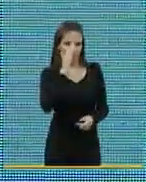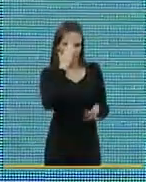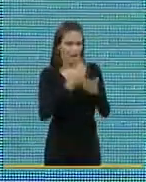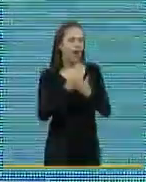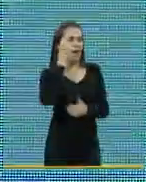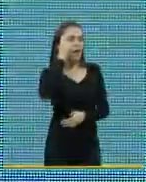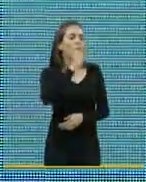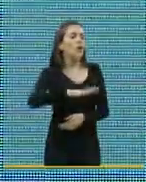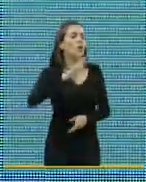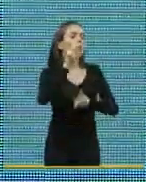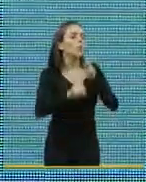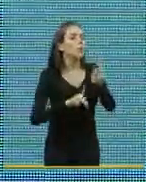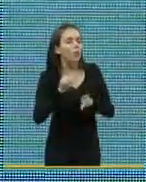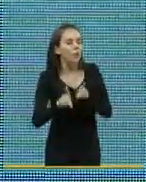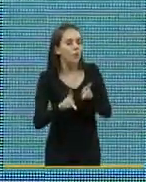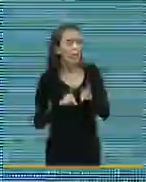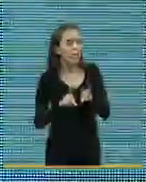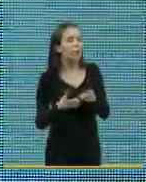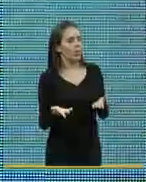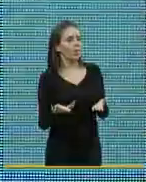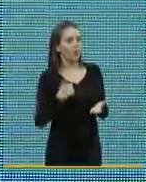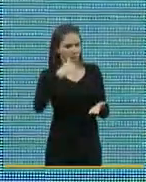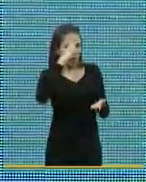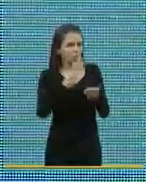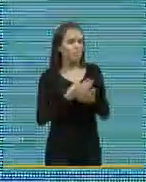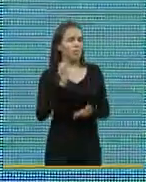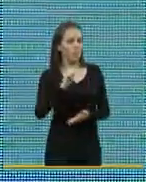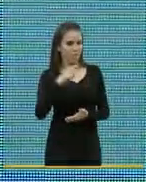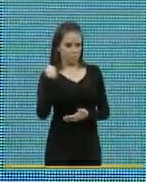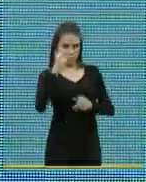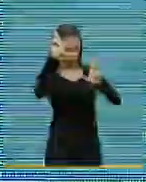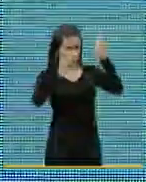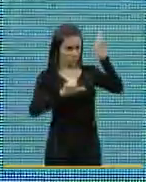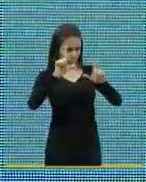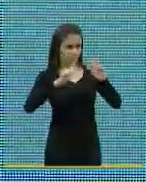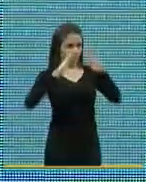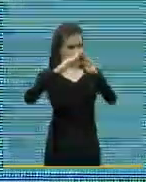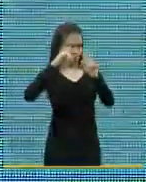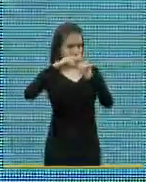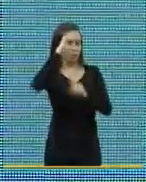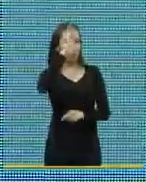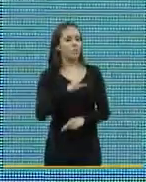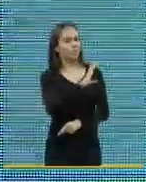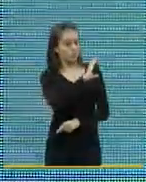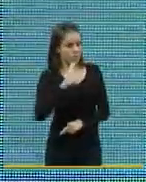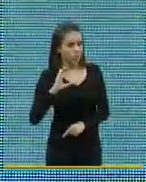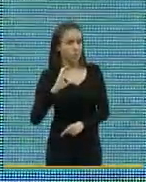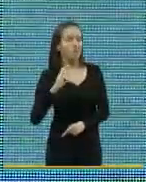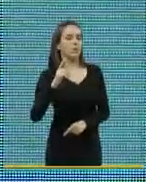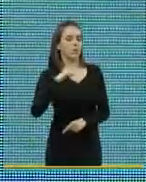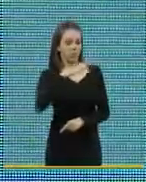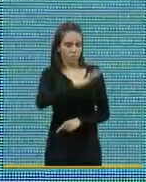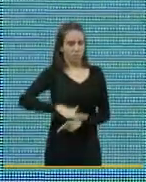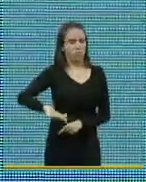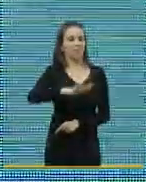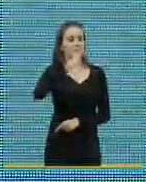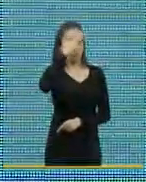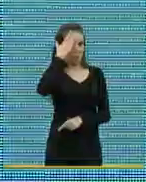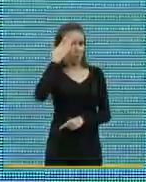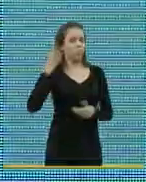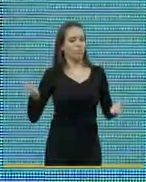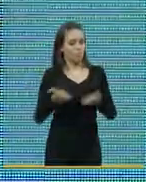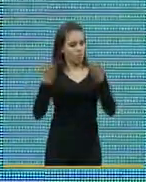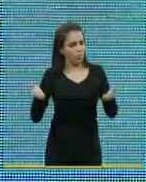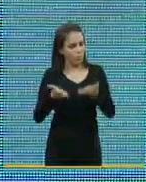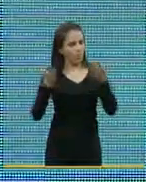inteligência popular nós estamos aqui numa rede de tvs que a igreja católica às suas actividades leigas promove